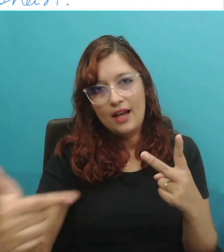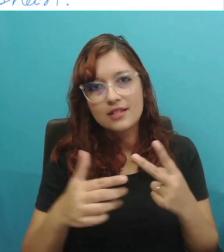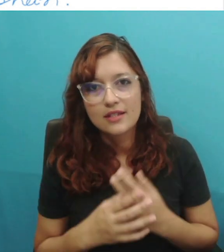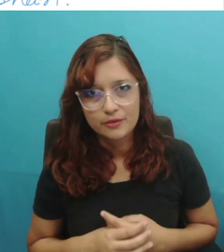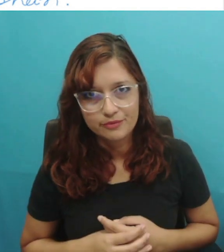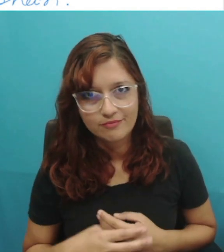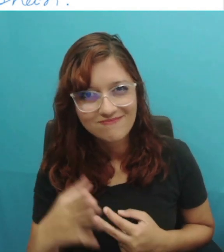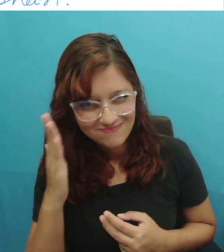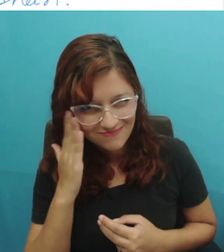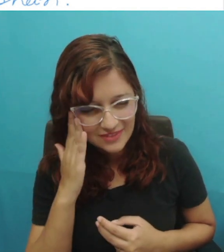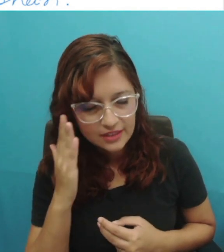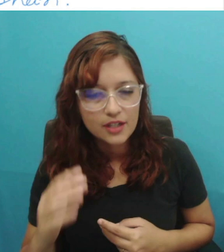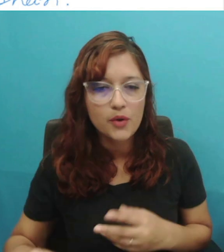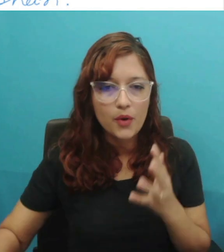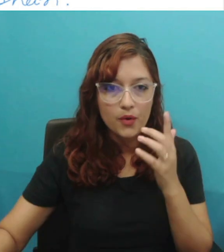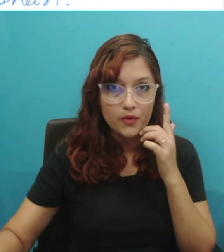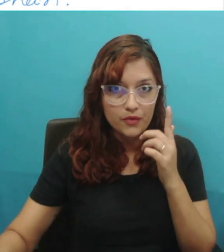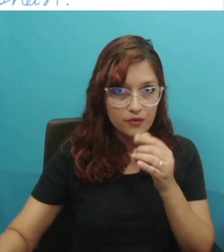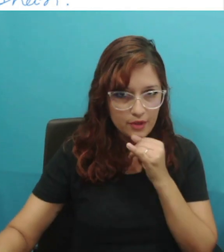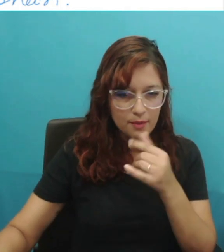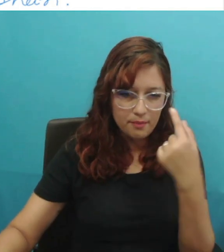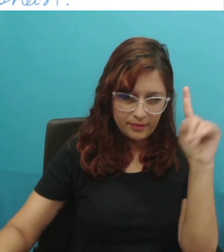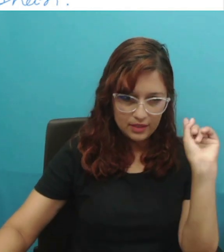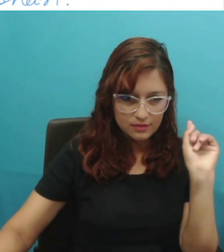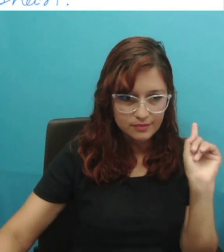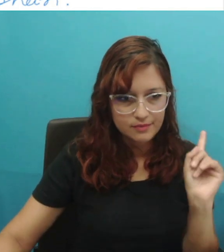Um para indicar o tempo e outro para indicar a ação.